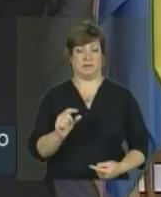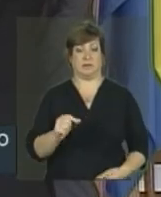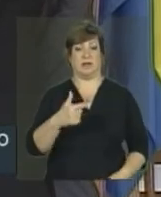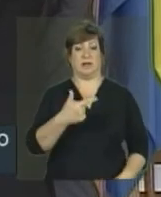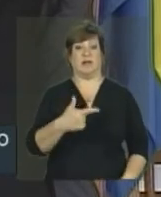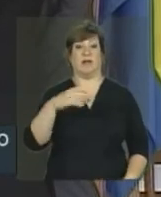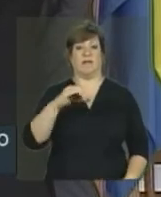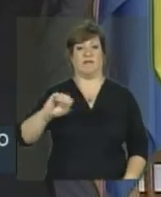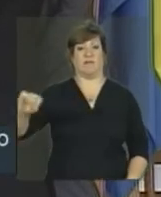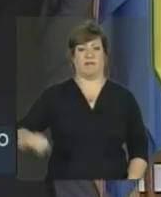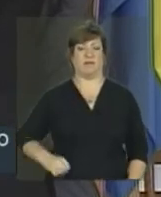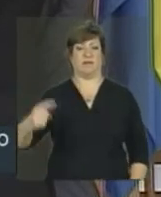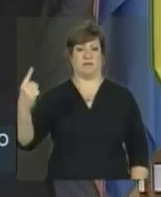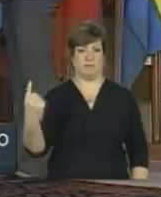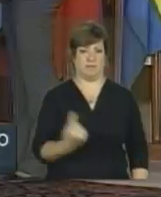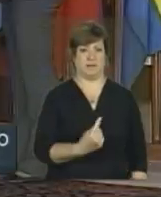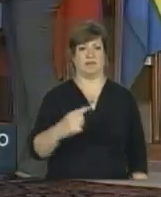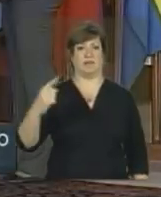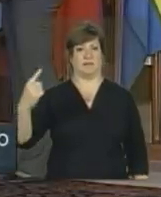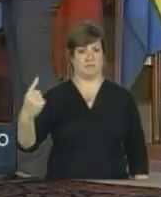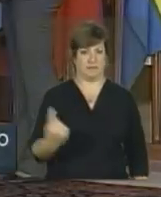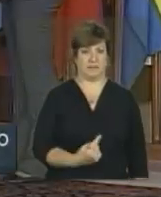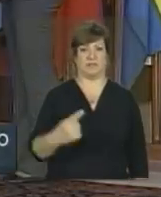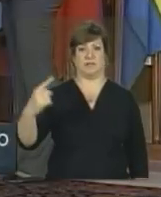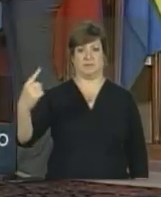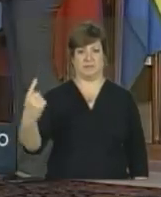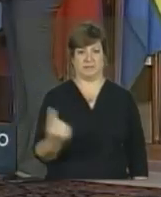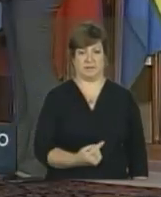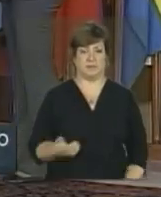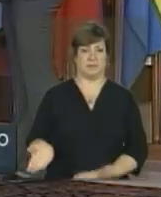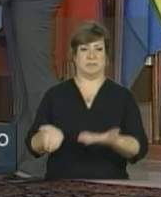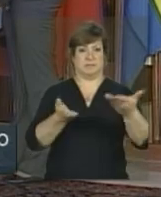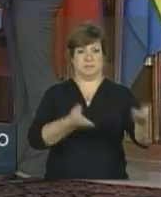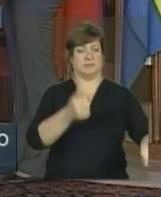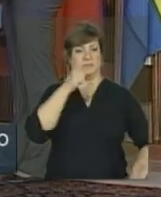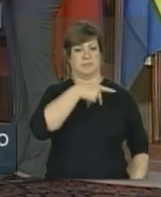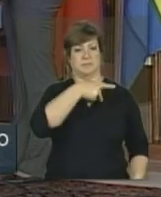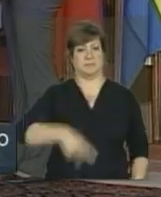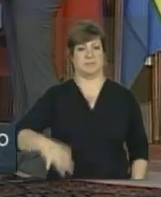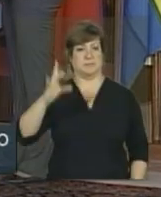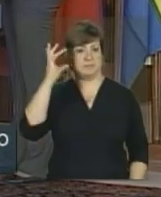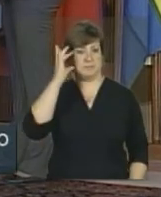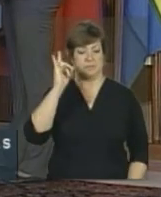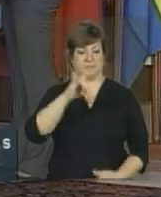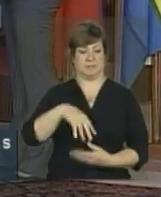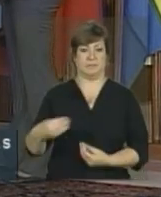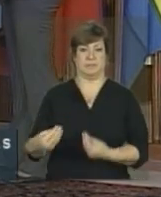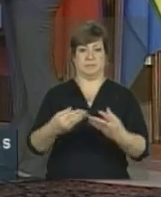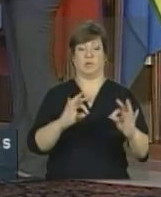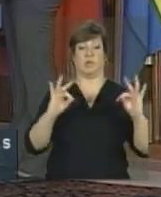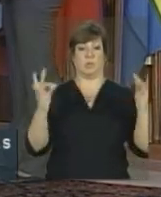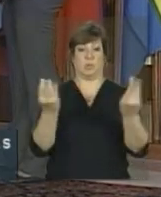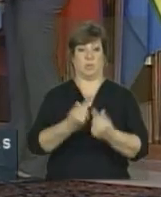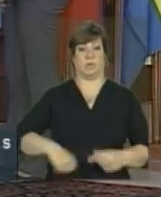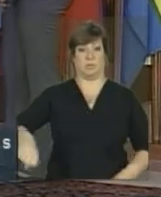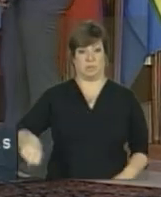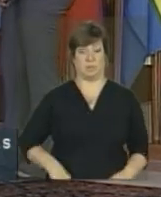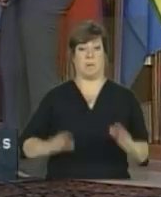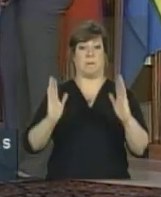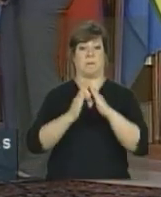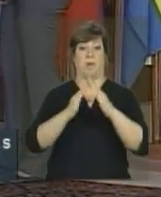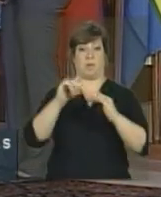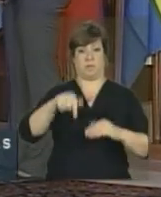de 20 que estão sendo hoje apresentados à presidenta Dilma Rousseff. São todos